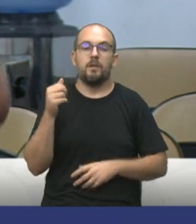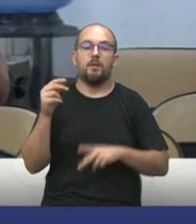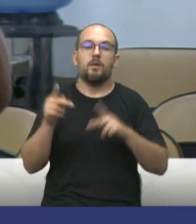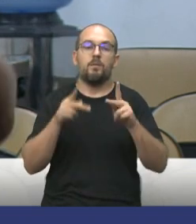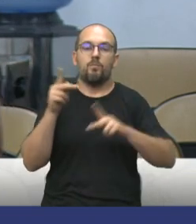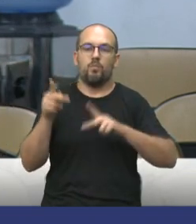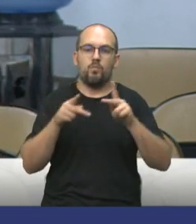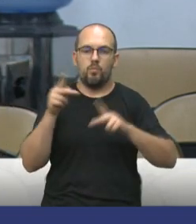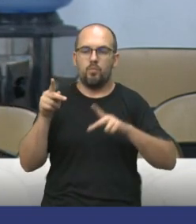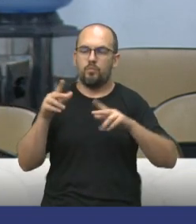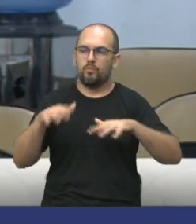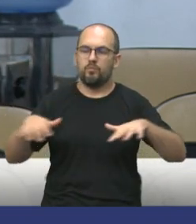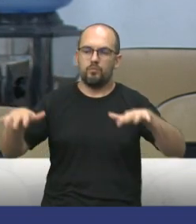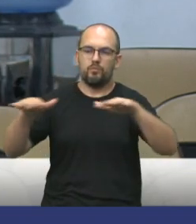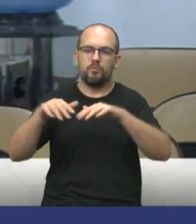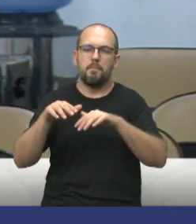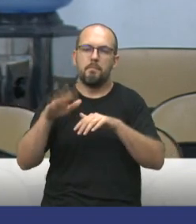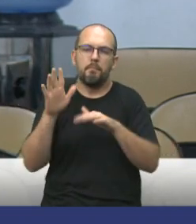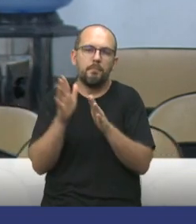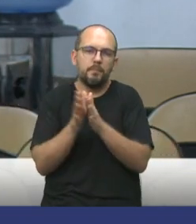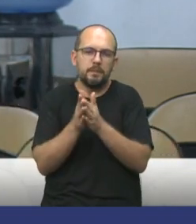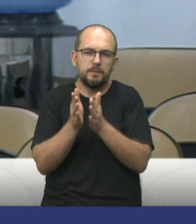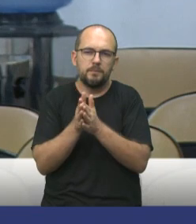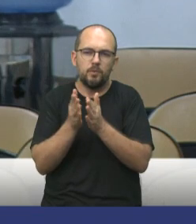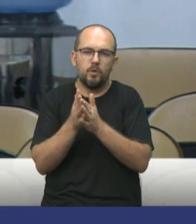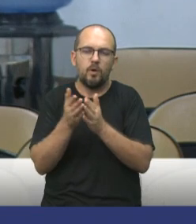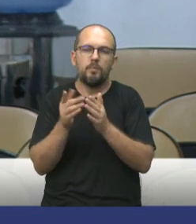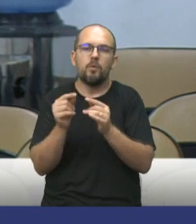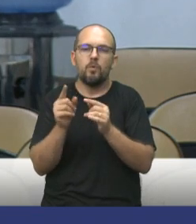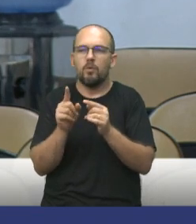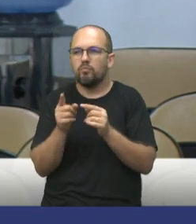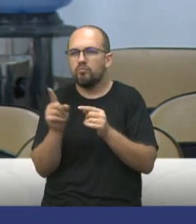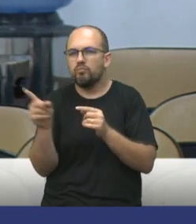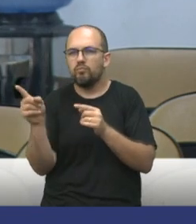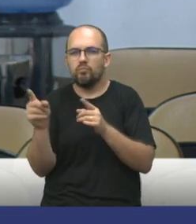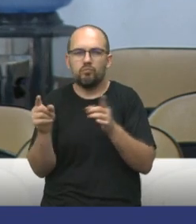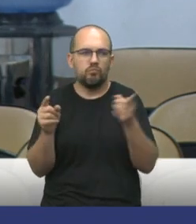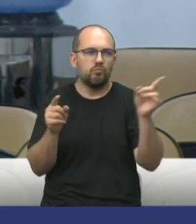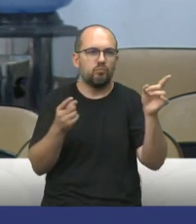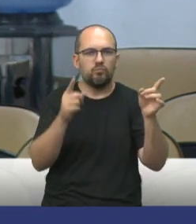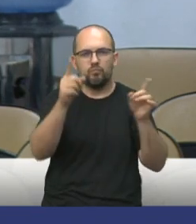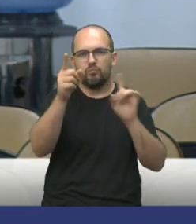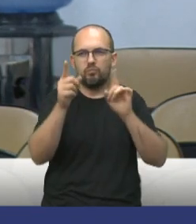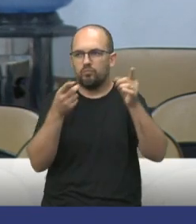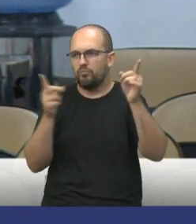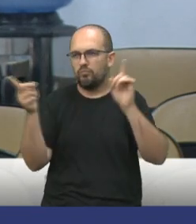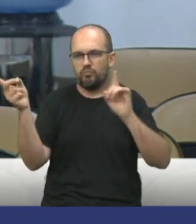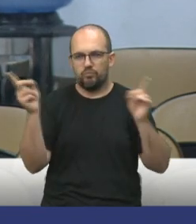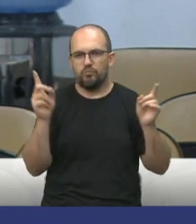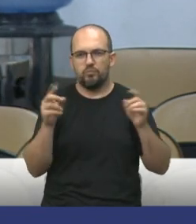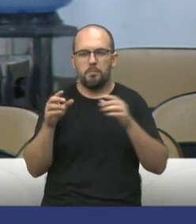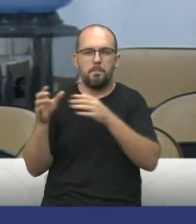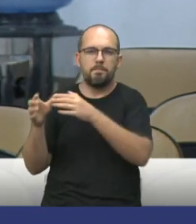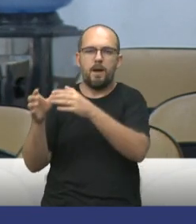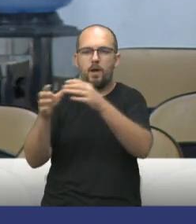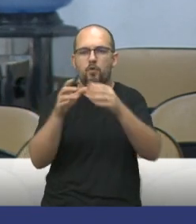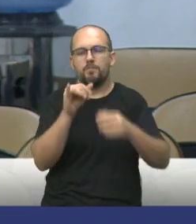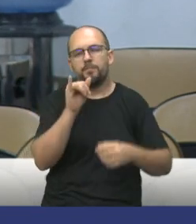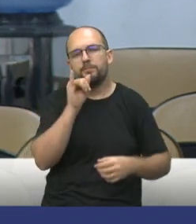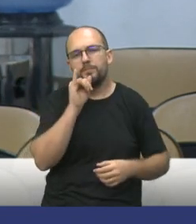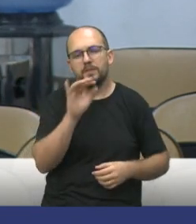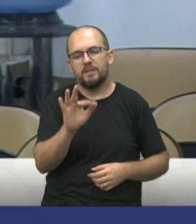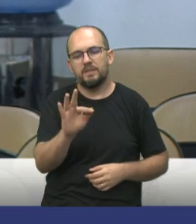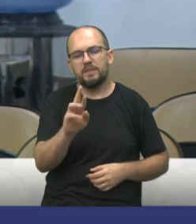ela vai, a população mais carente, ela vai para os bairros, né, dos arredores da cidade. Então, principalmente o Frei Galvão e o